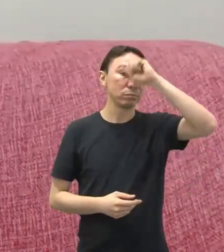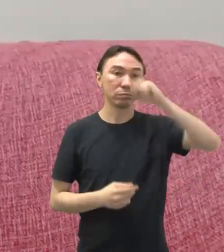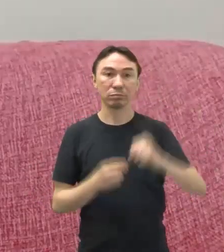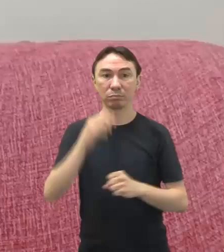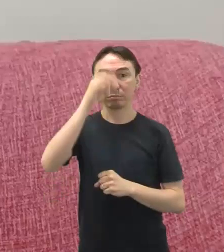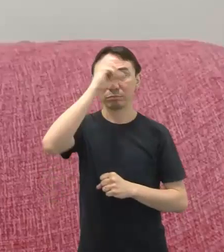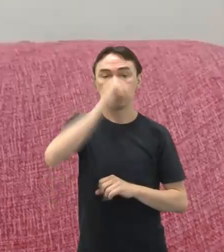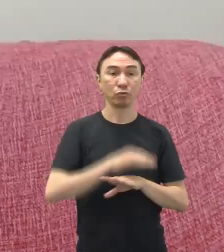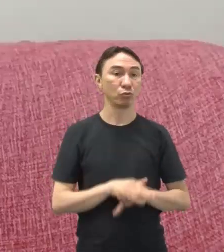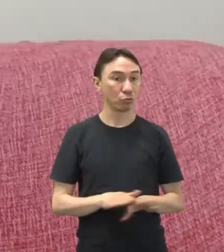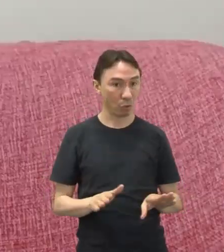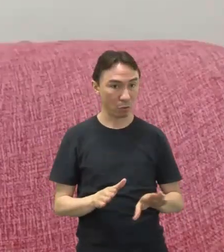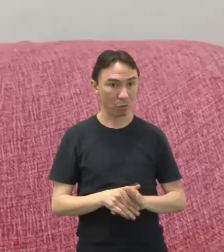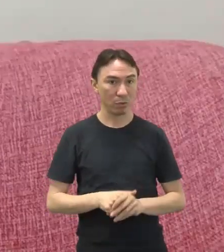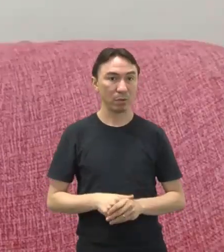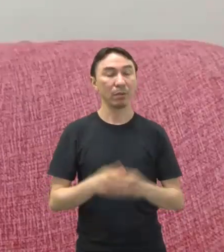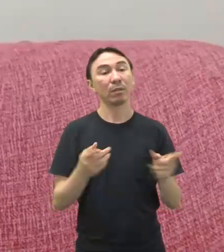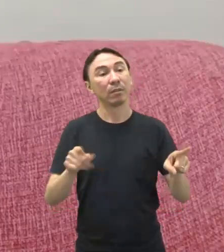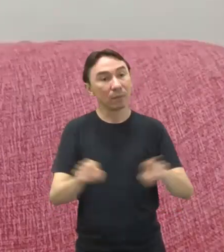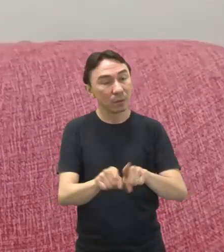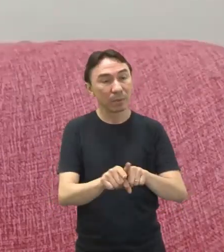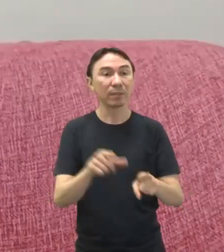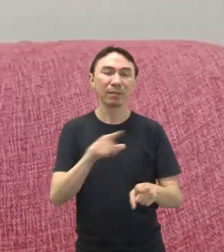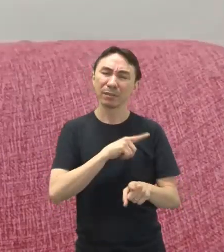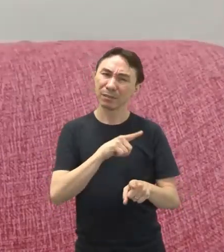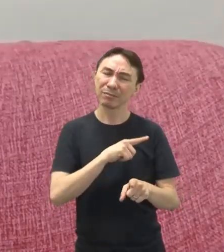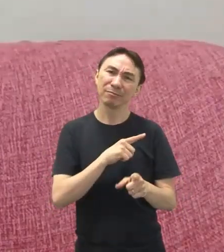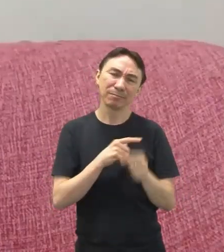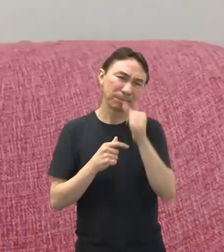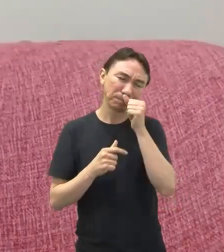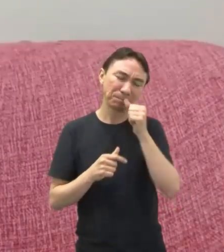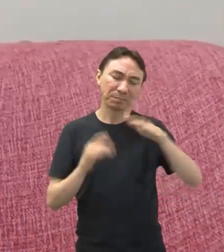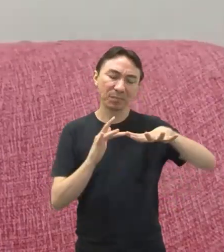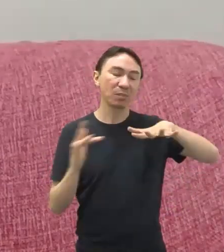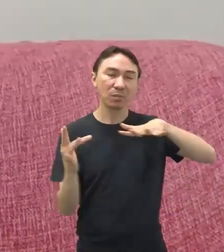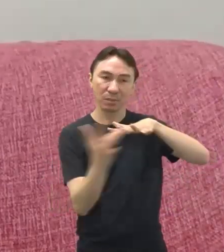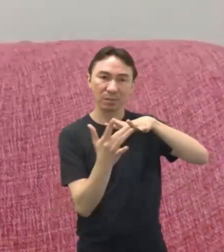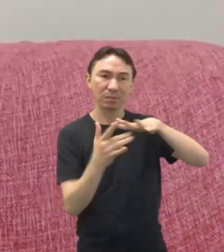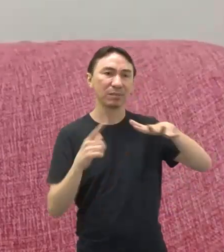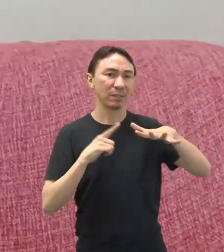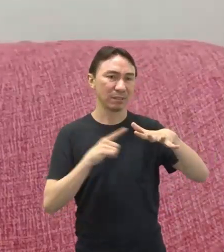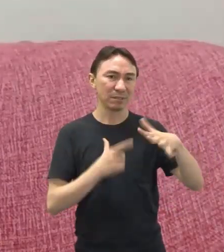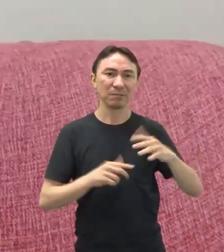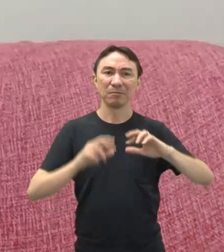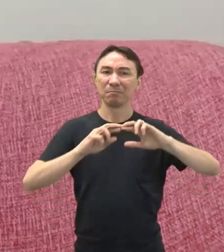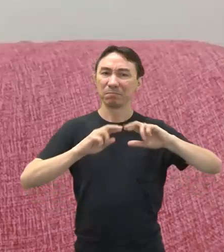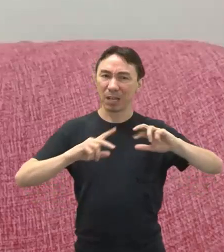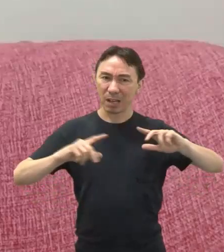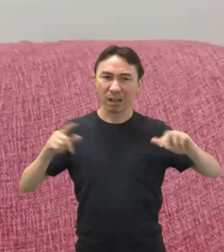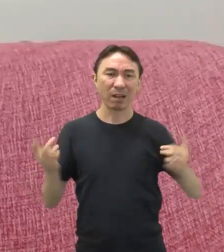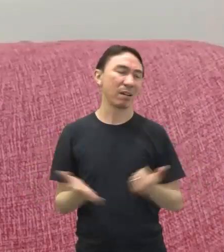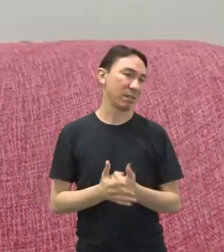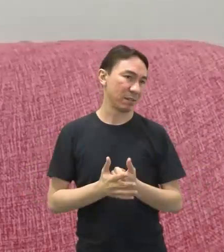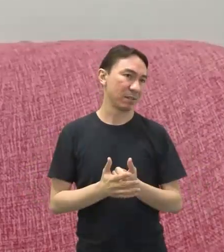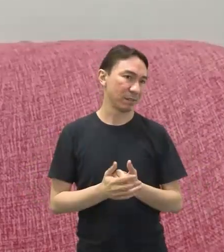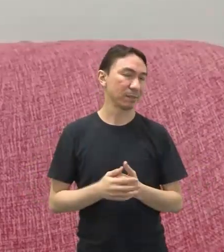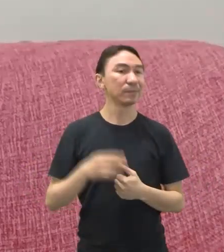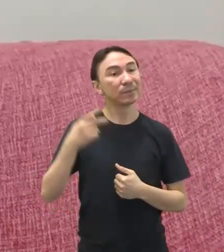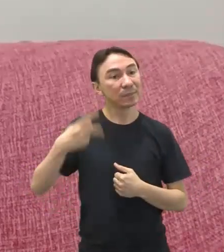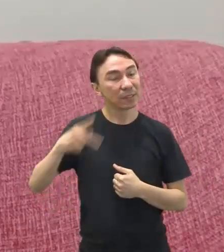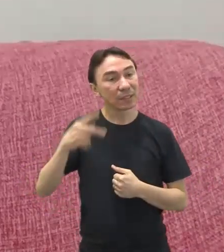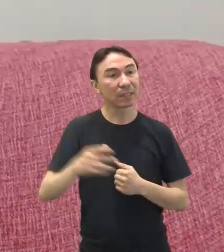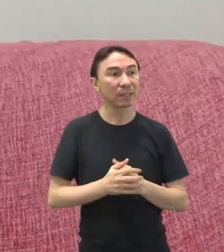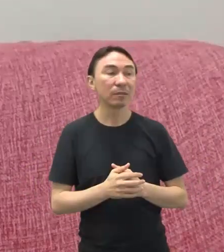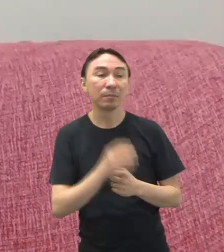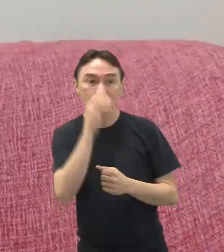levando em conta a divisão das diversas funções que uma rede social apresenta cuidando das relações entre os pares de forma